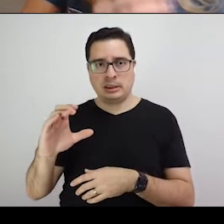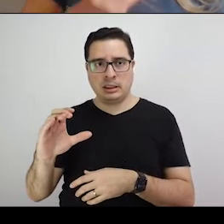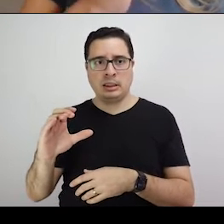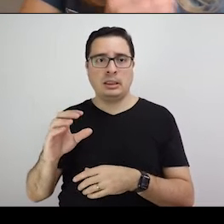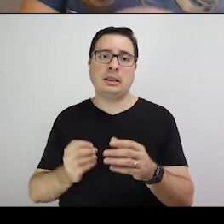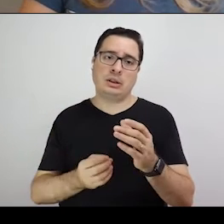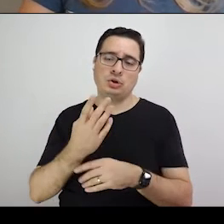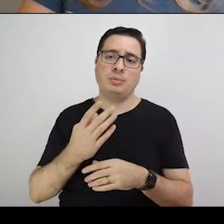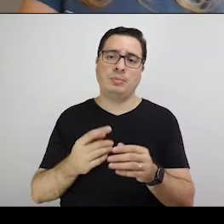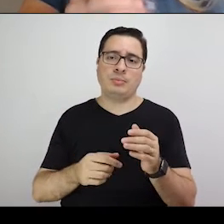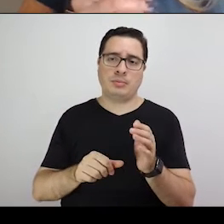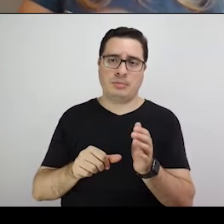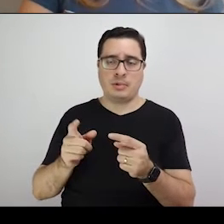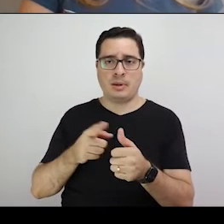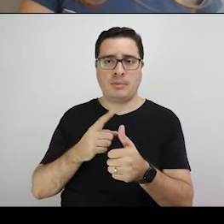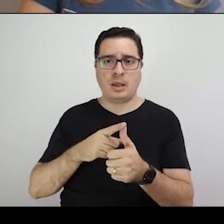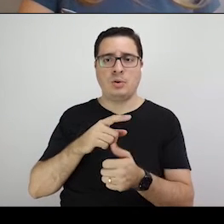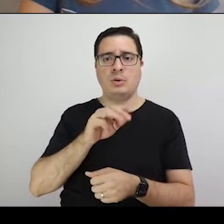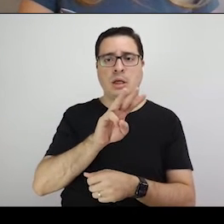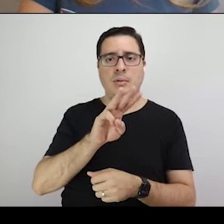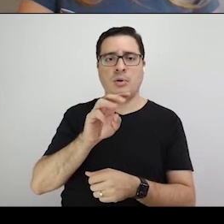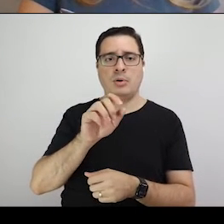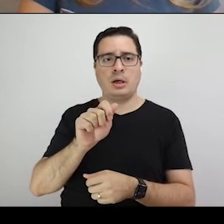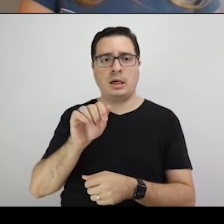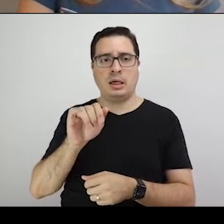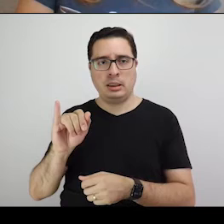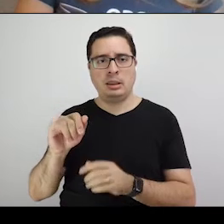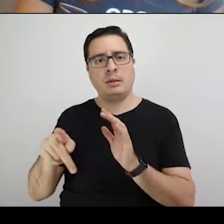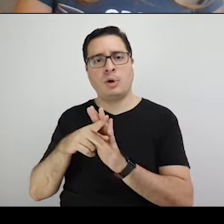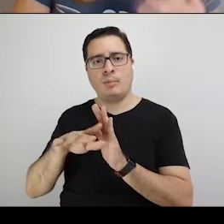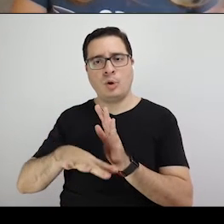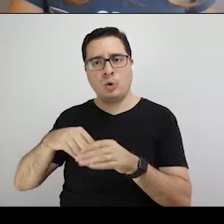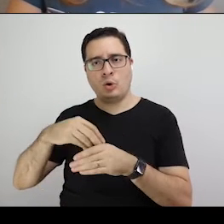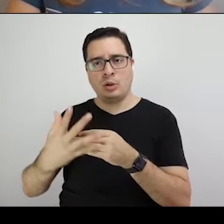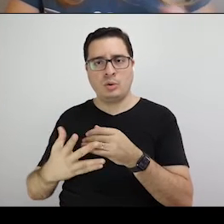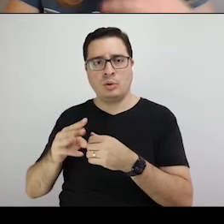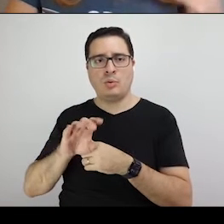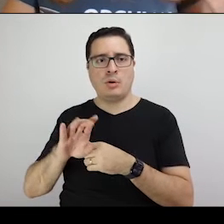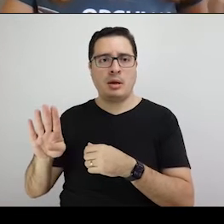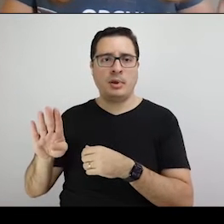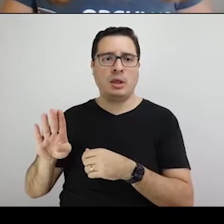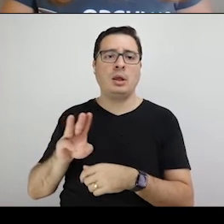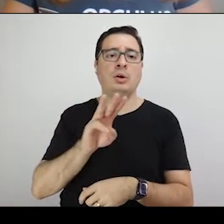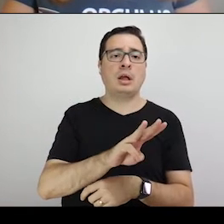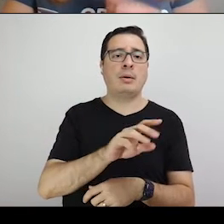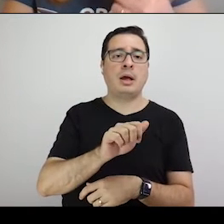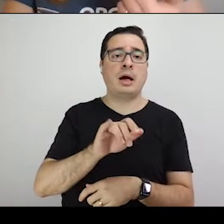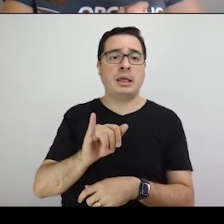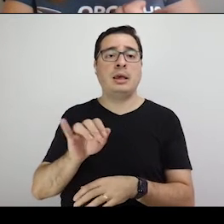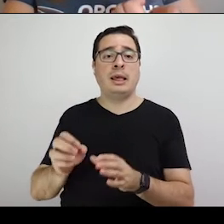que contém as recomendações de acessibilidade para o conteúdo web, e o WAI ainda